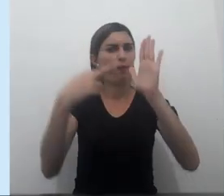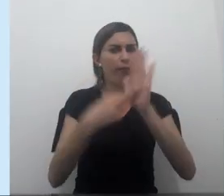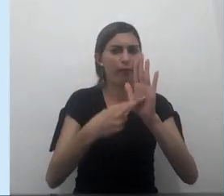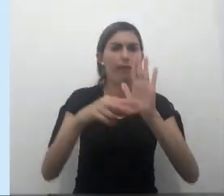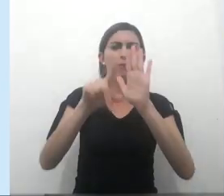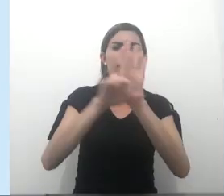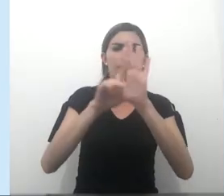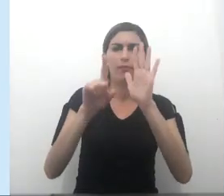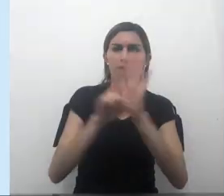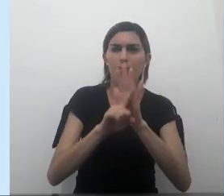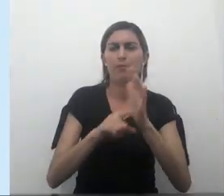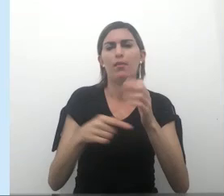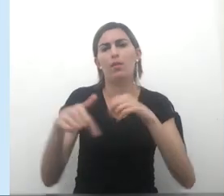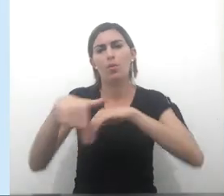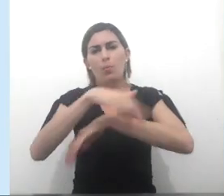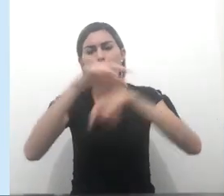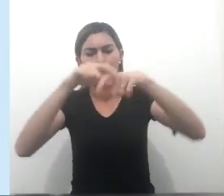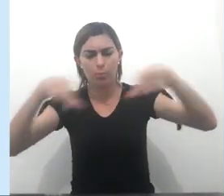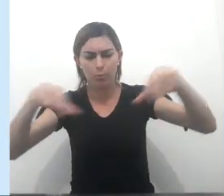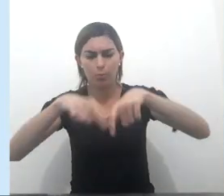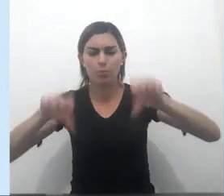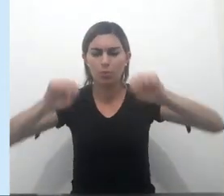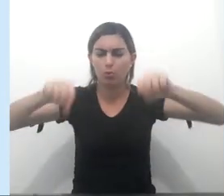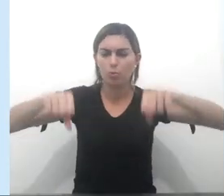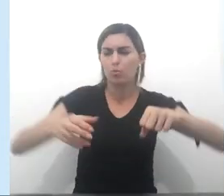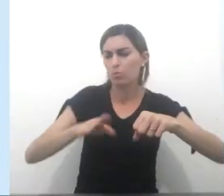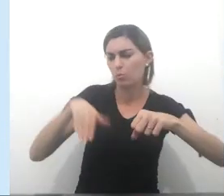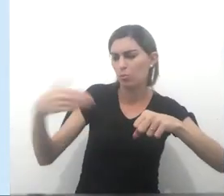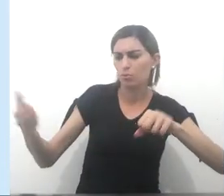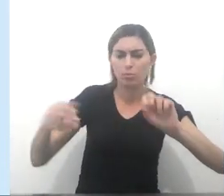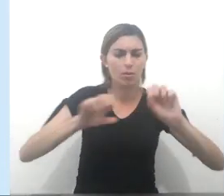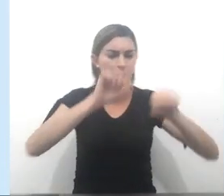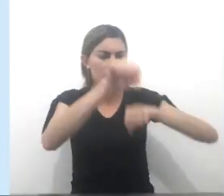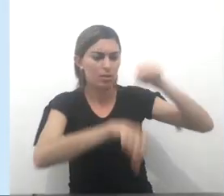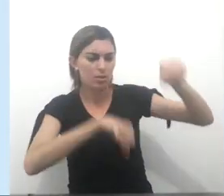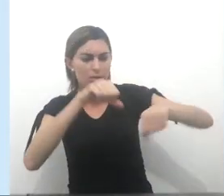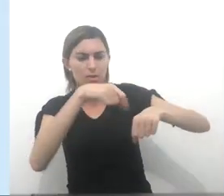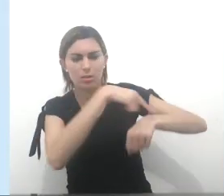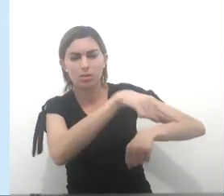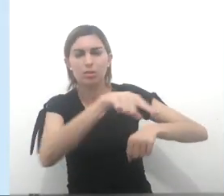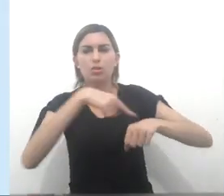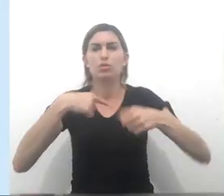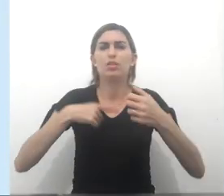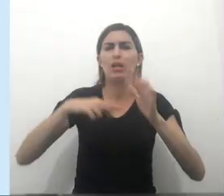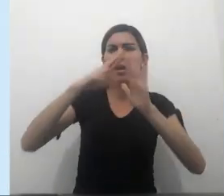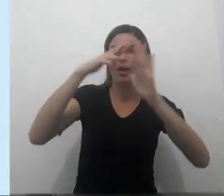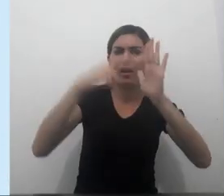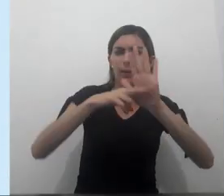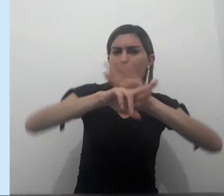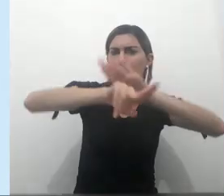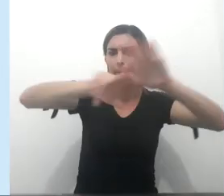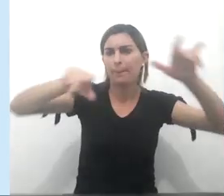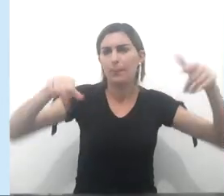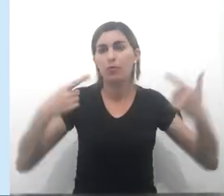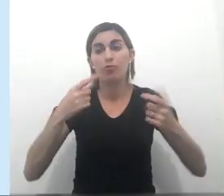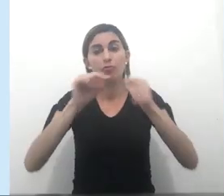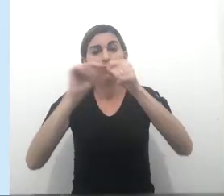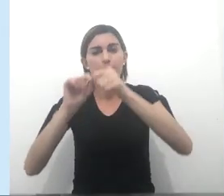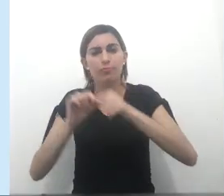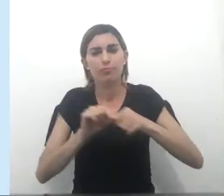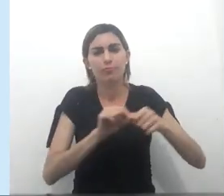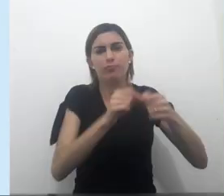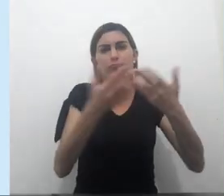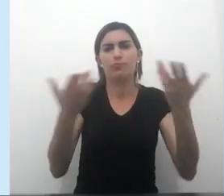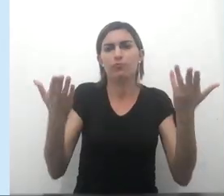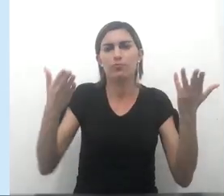de regras, né? Por conta do pedestre, por conta do motociclista, por conta do ciclista. Então, isso faz com que